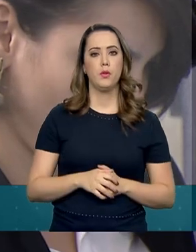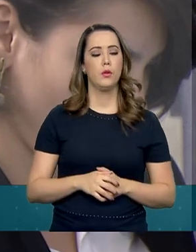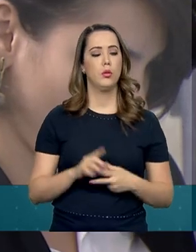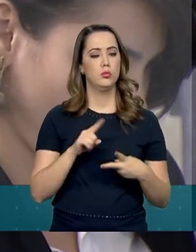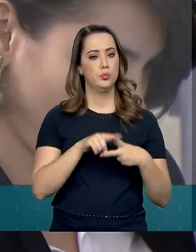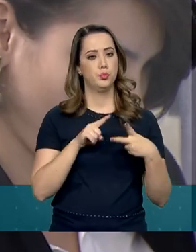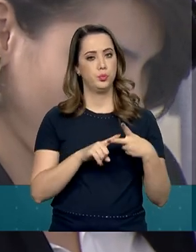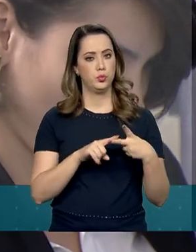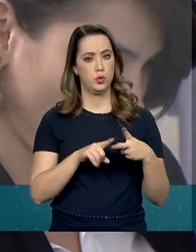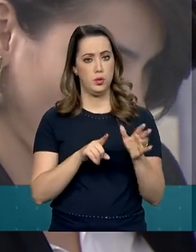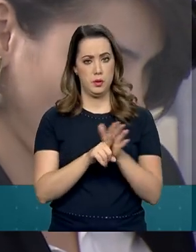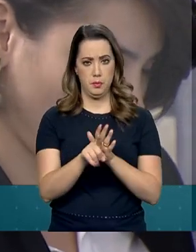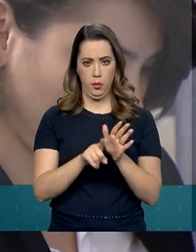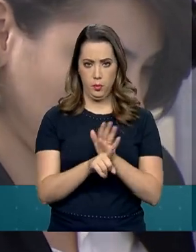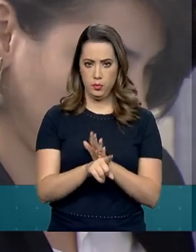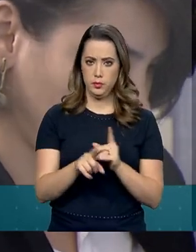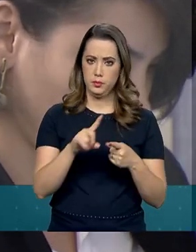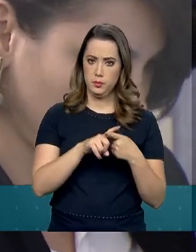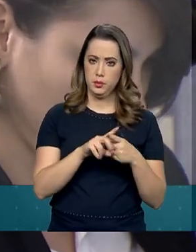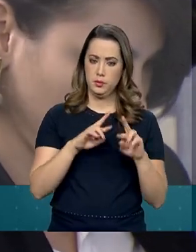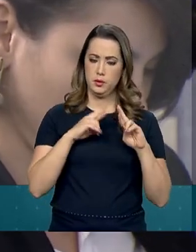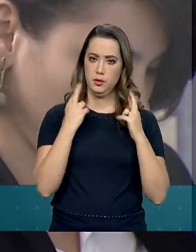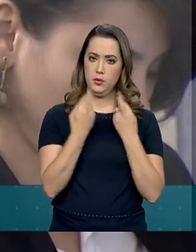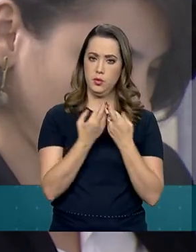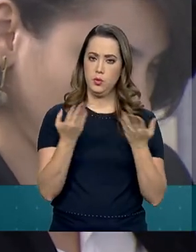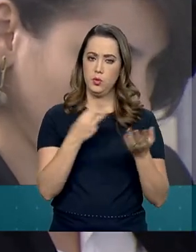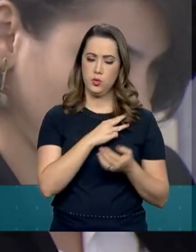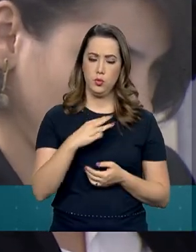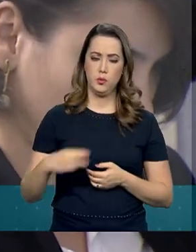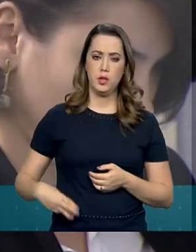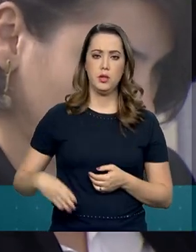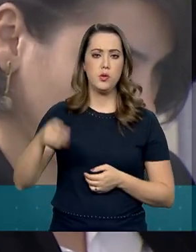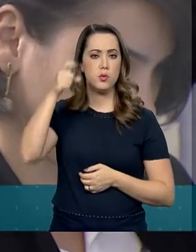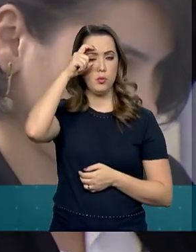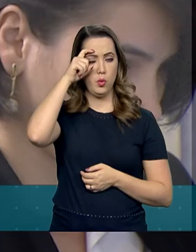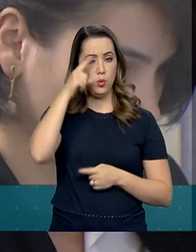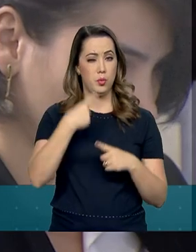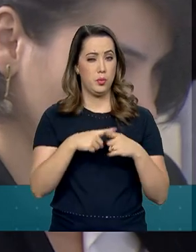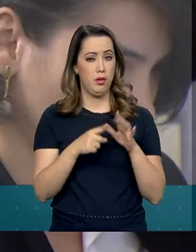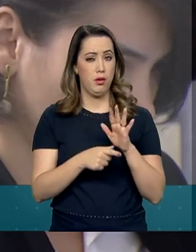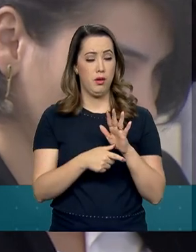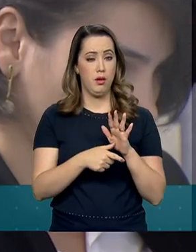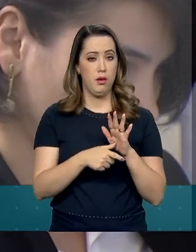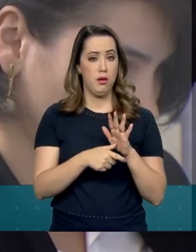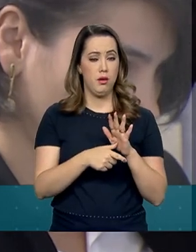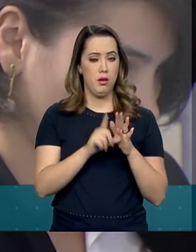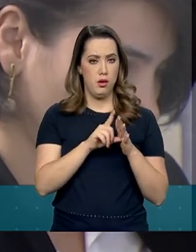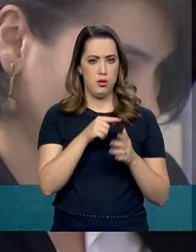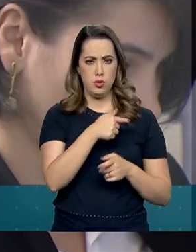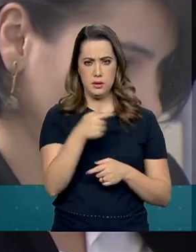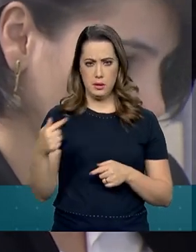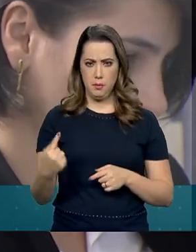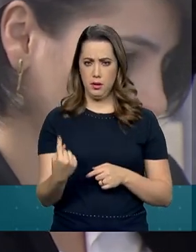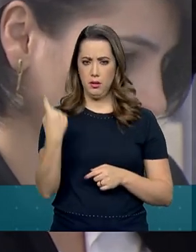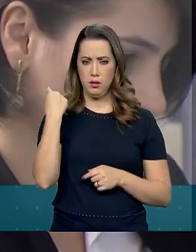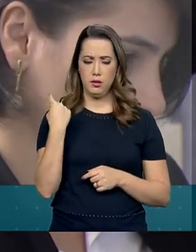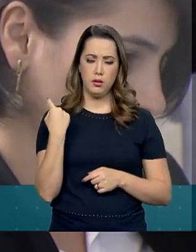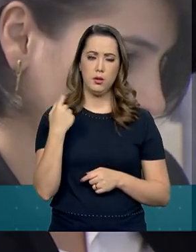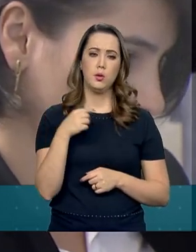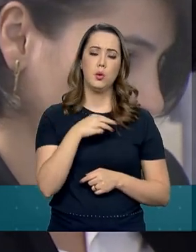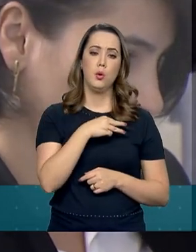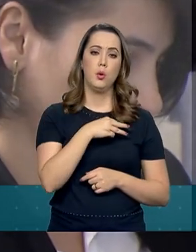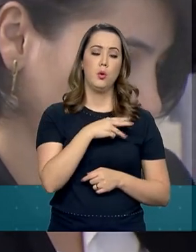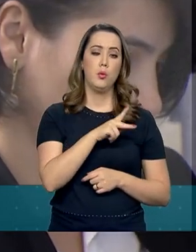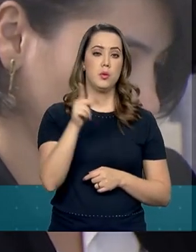relação à reunião hoje do presidente como ministro moro na semana passada o presidente mencionou que é definir o futuro do presente do ministro